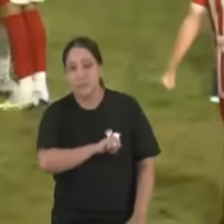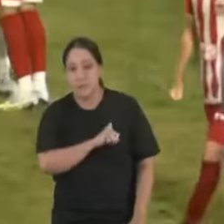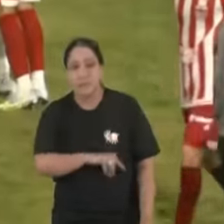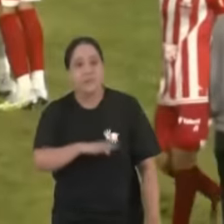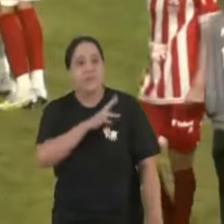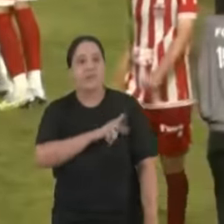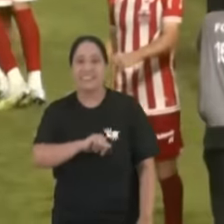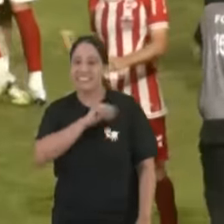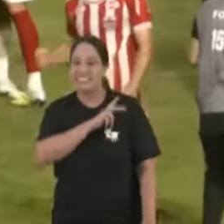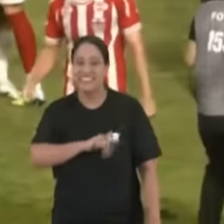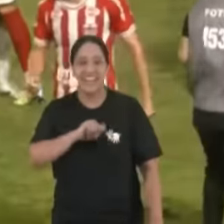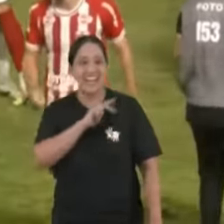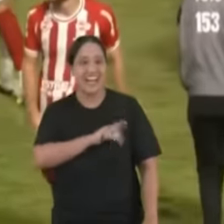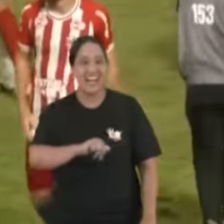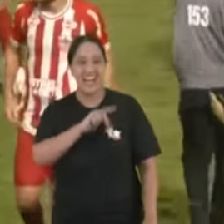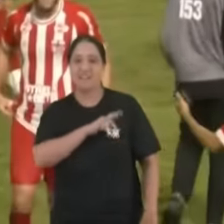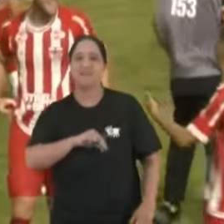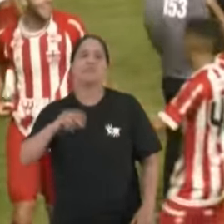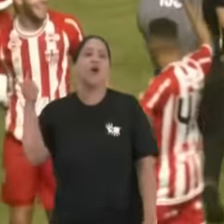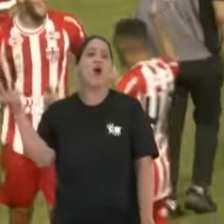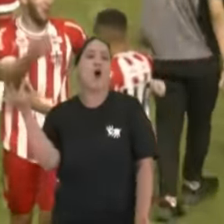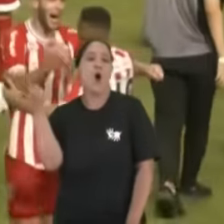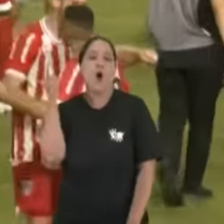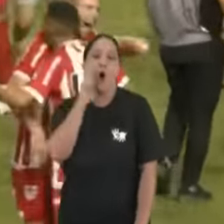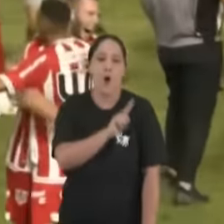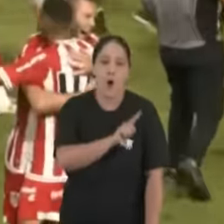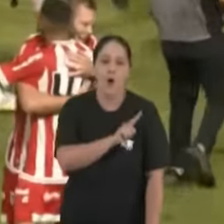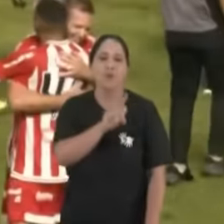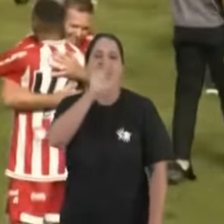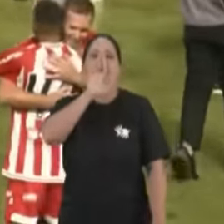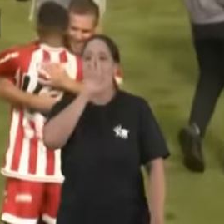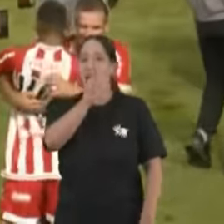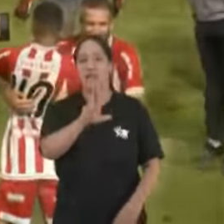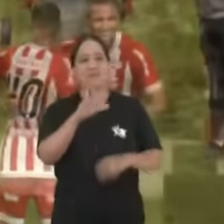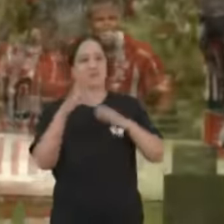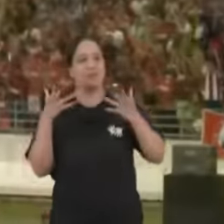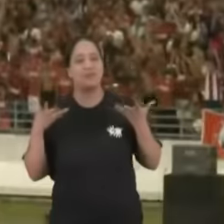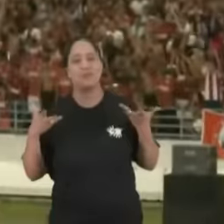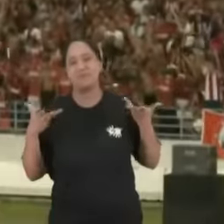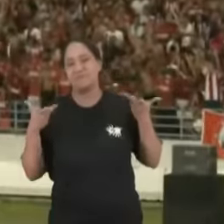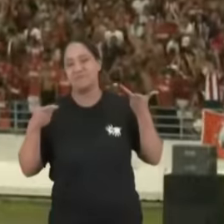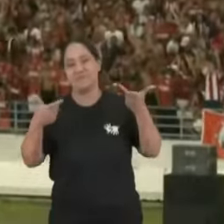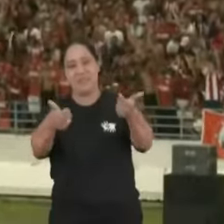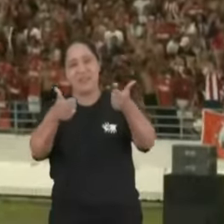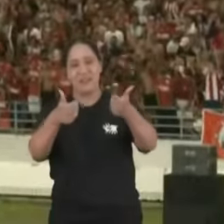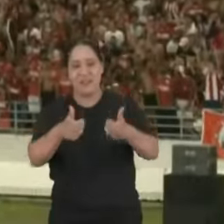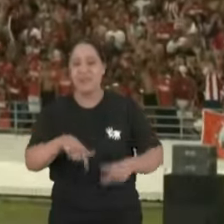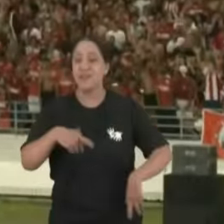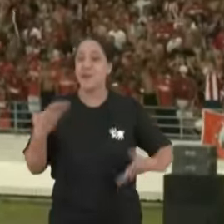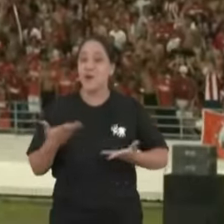maiúscula, consegue um resultado expressivo nesta grande final do campeonato.